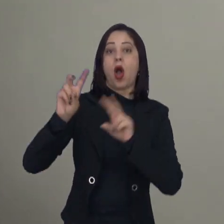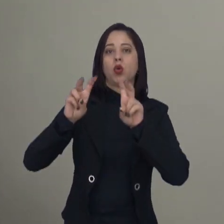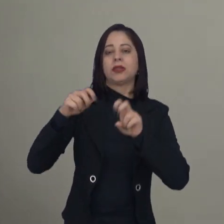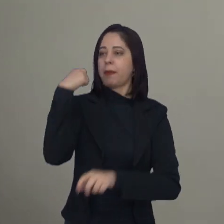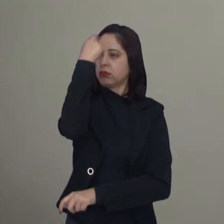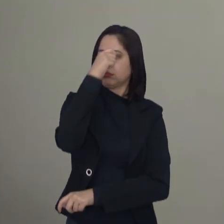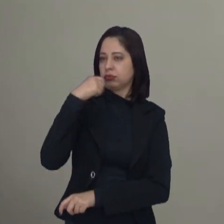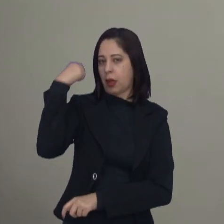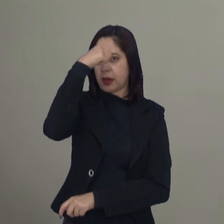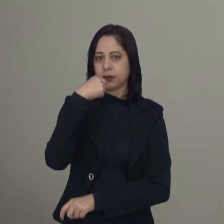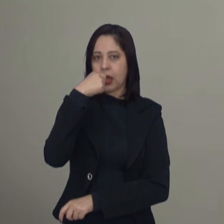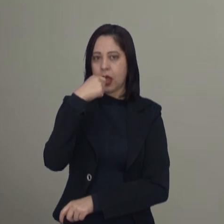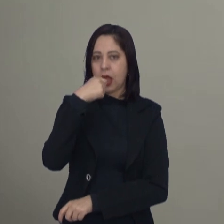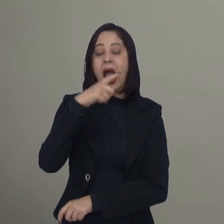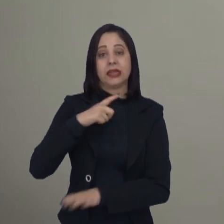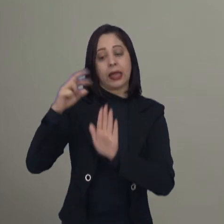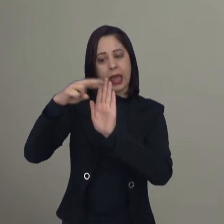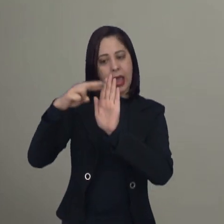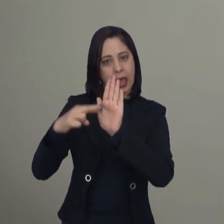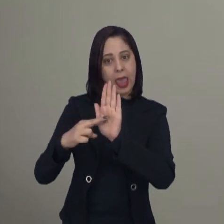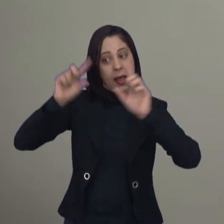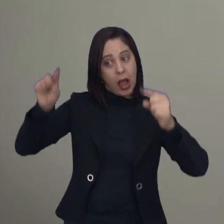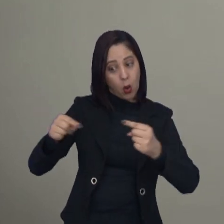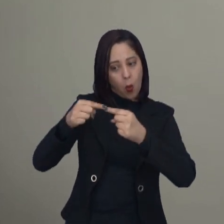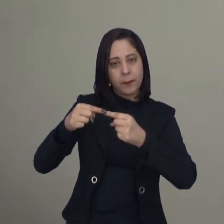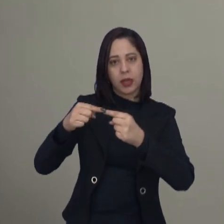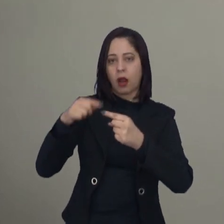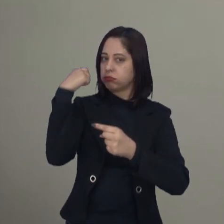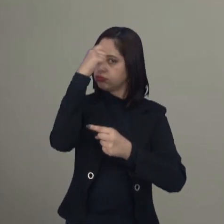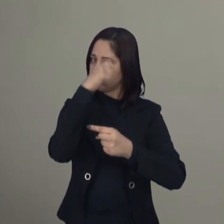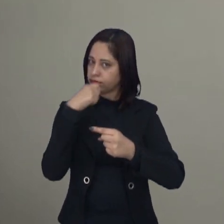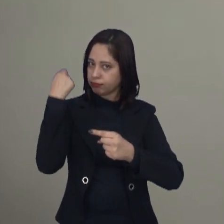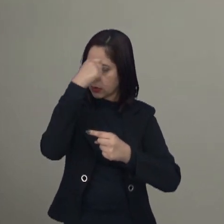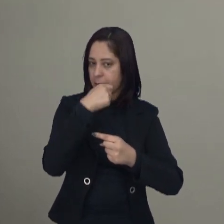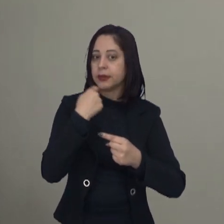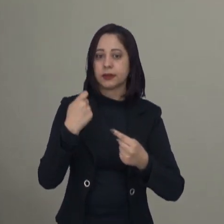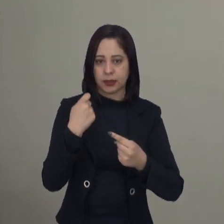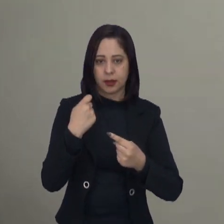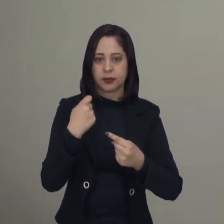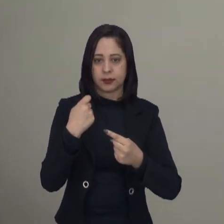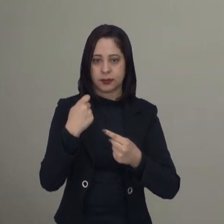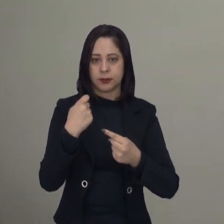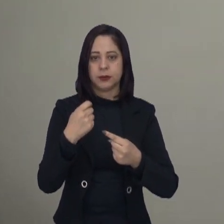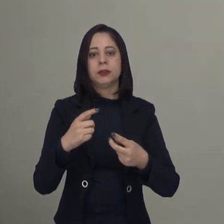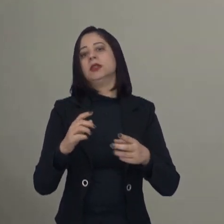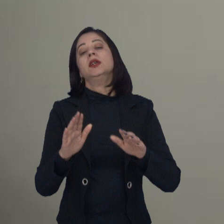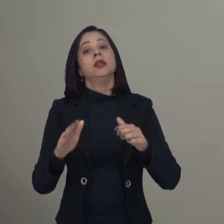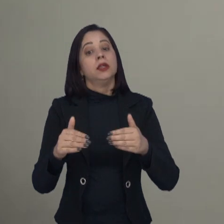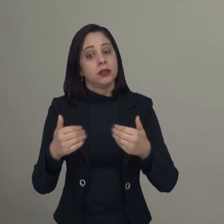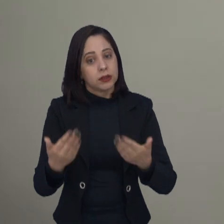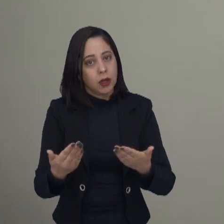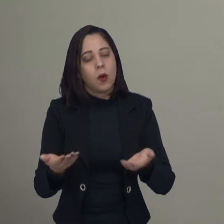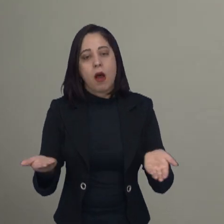Então, eu tenho os requisitos necessários que eu tenho que atender dentro da minha publicidade para estar de acordo. Isso em qualquer assunto. Então, a gente